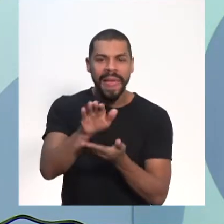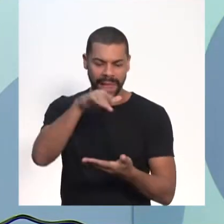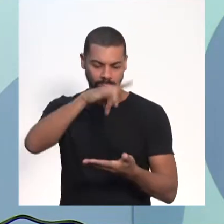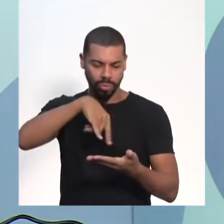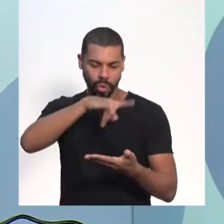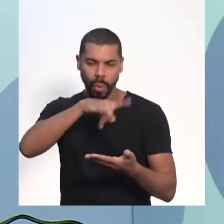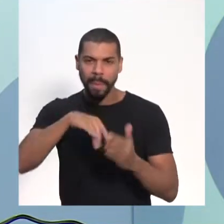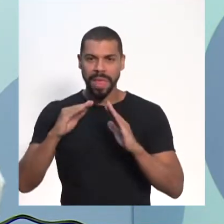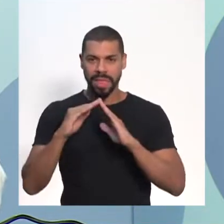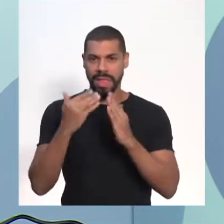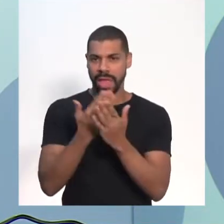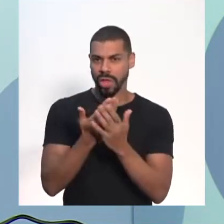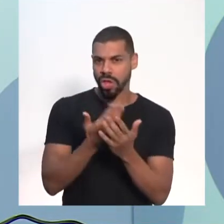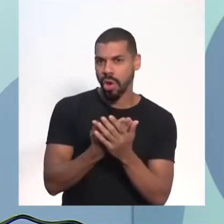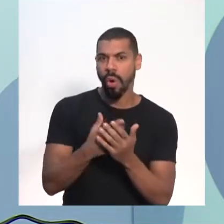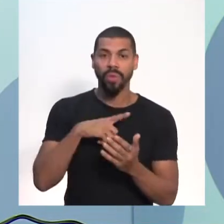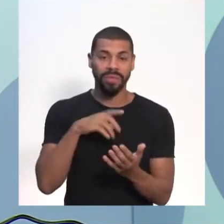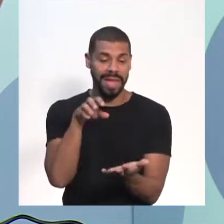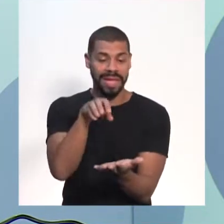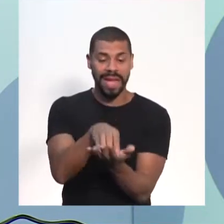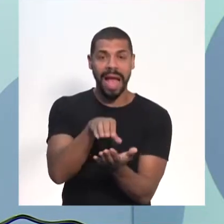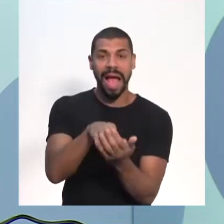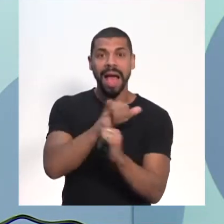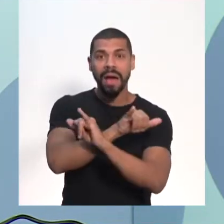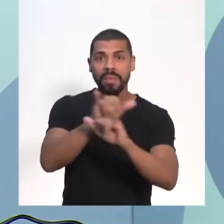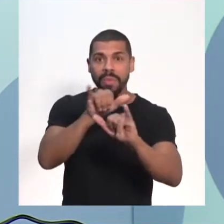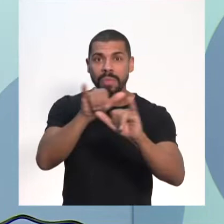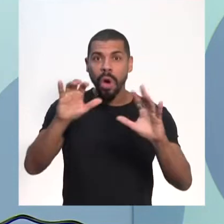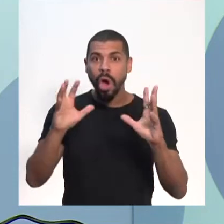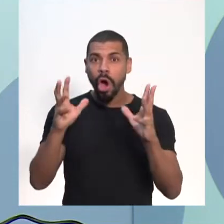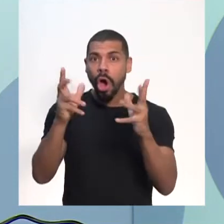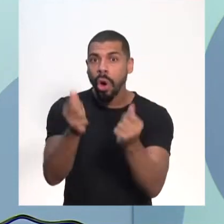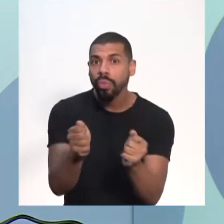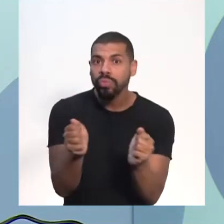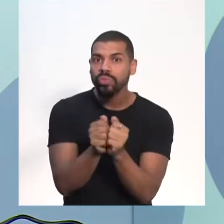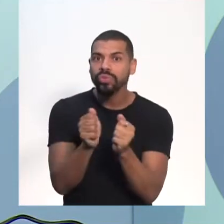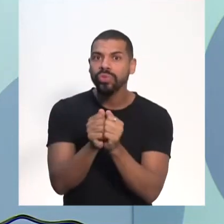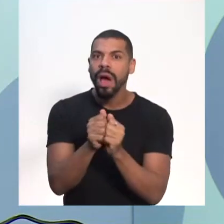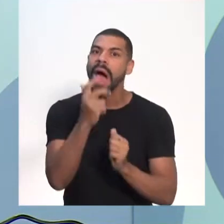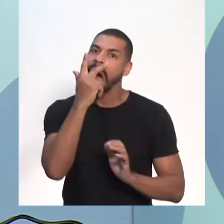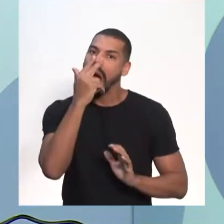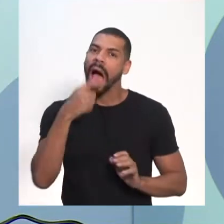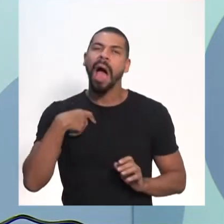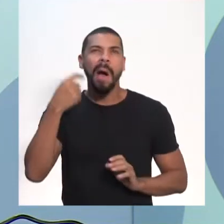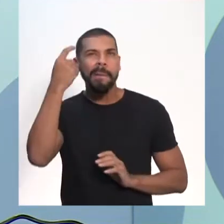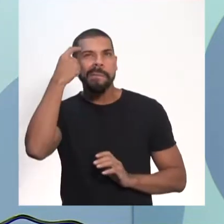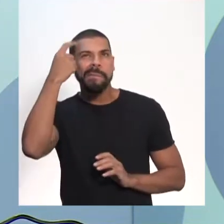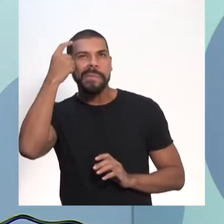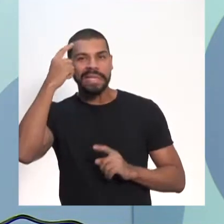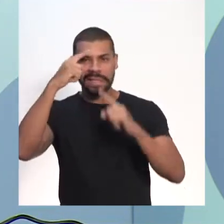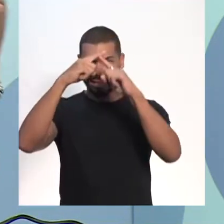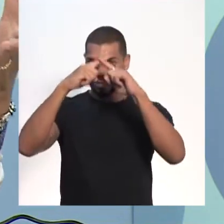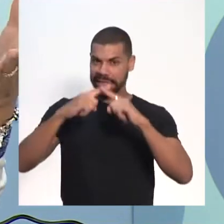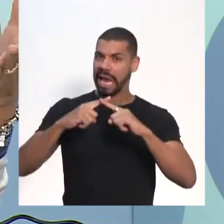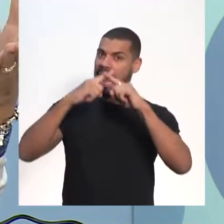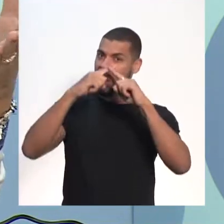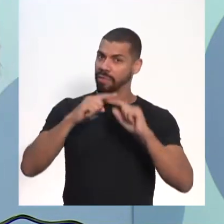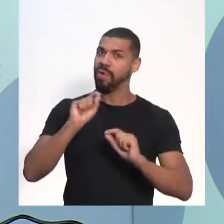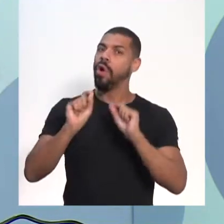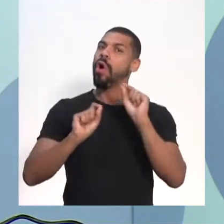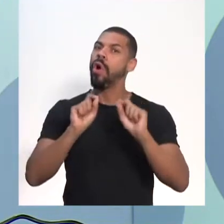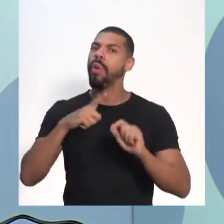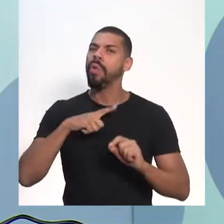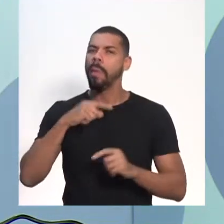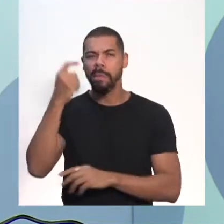escola, as aulas do centro de mídias. Então, assim, articular tudo isso, penso que seja um desafio, porque você vai pensar